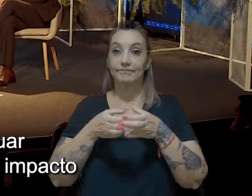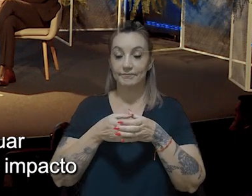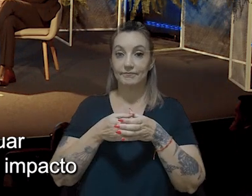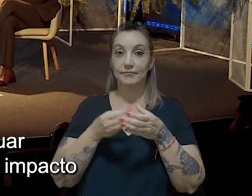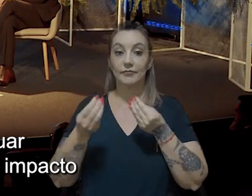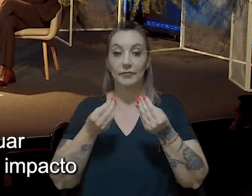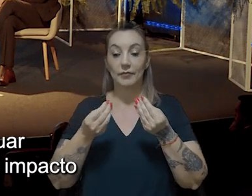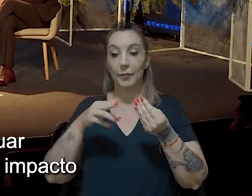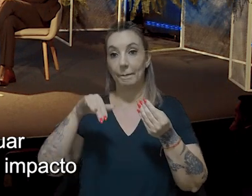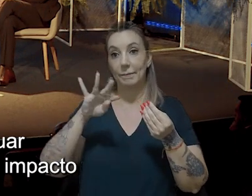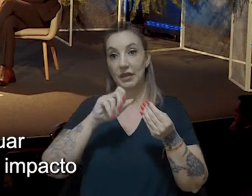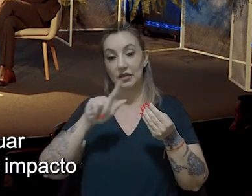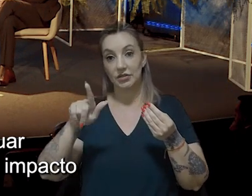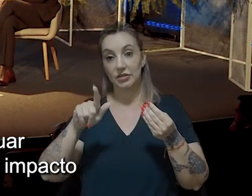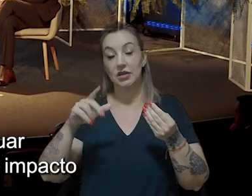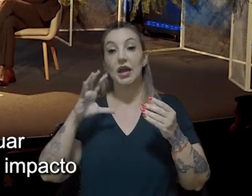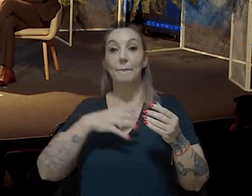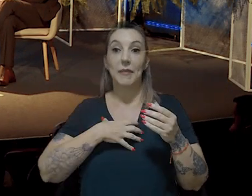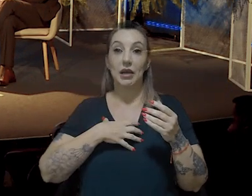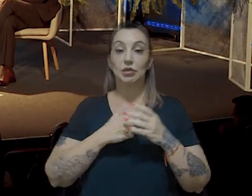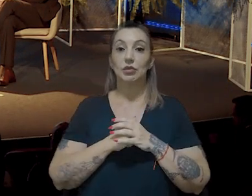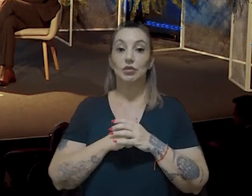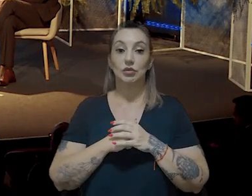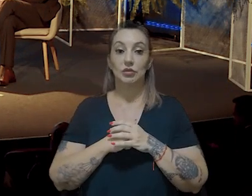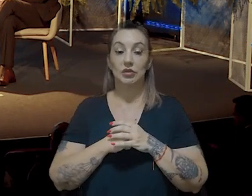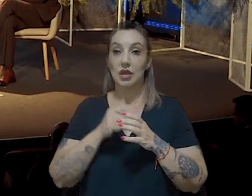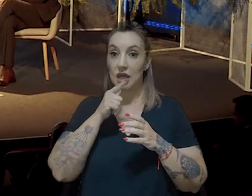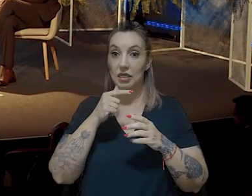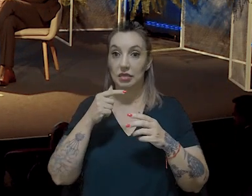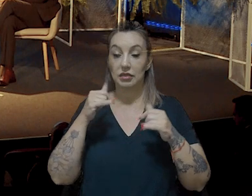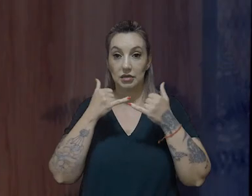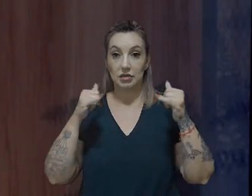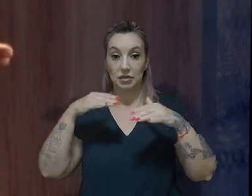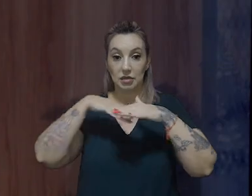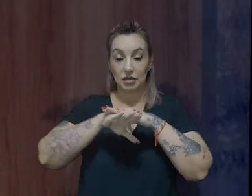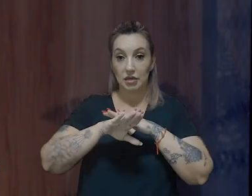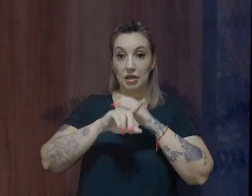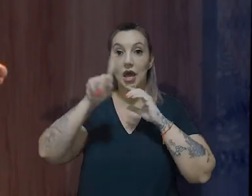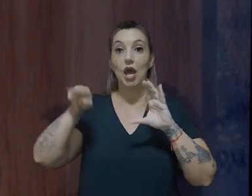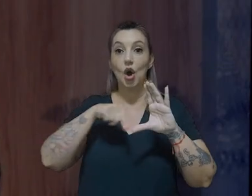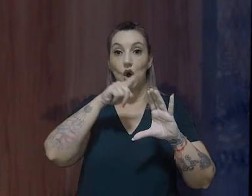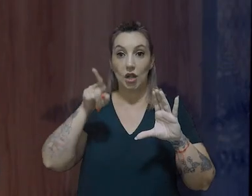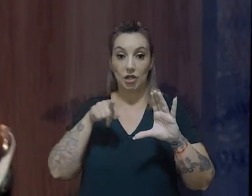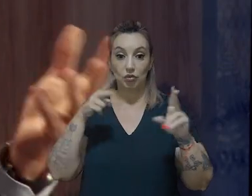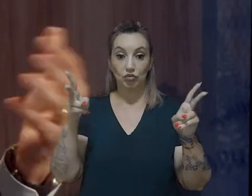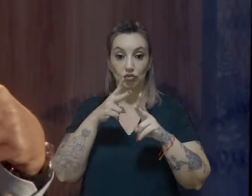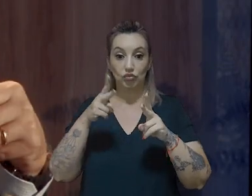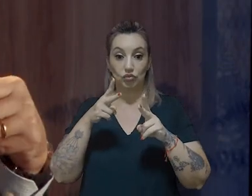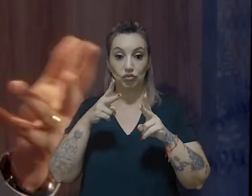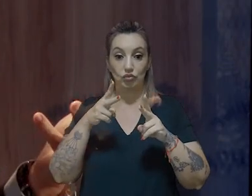como mitigar aquele Impacto tem qu Impacto a hidroelétrica tem impacto do reservatório a eólica tem impacto do efeito